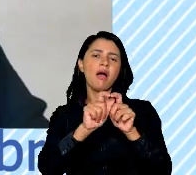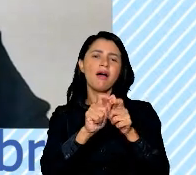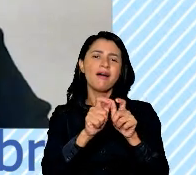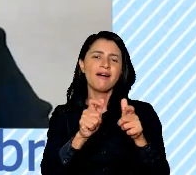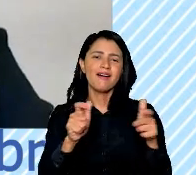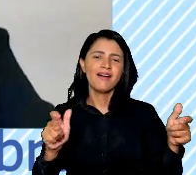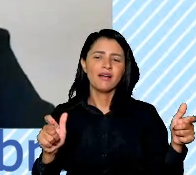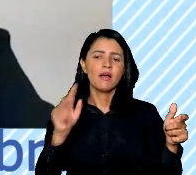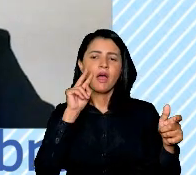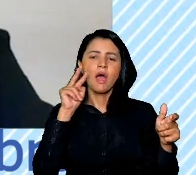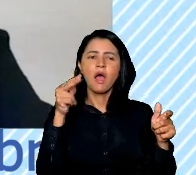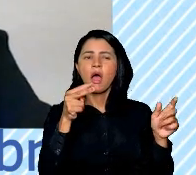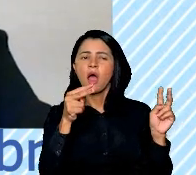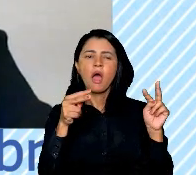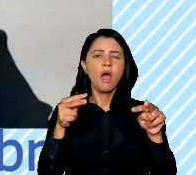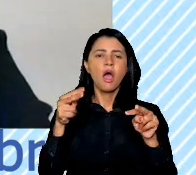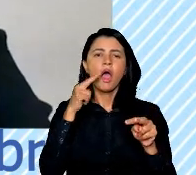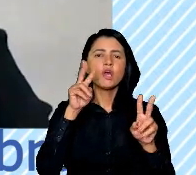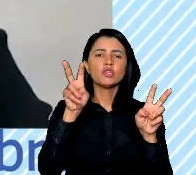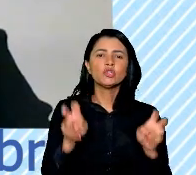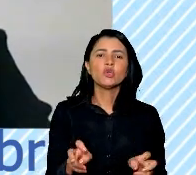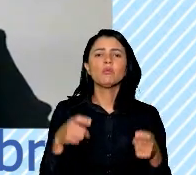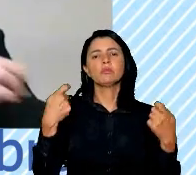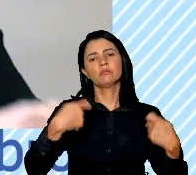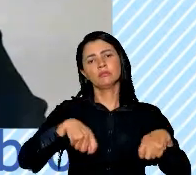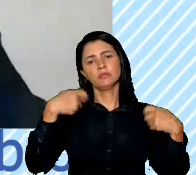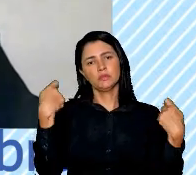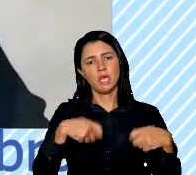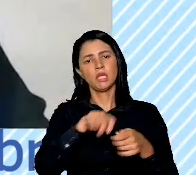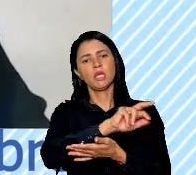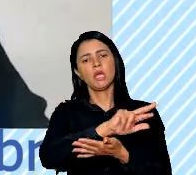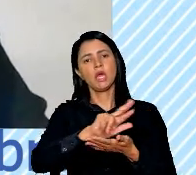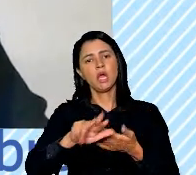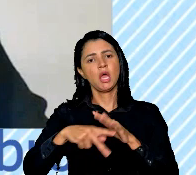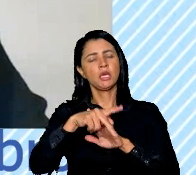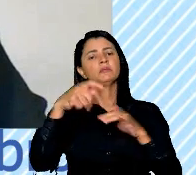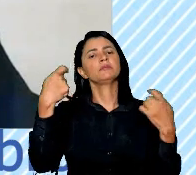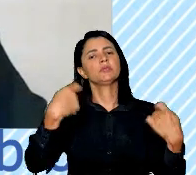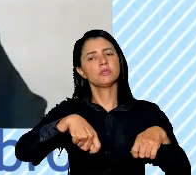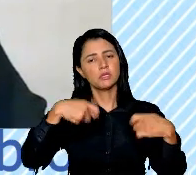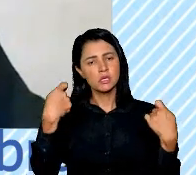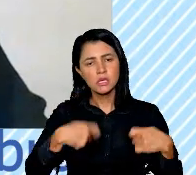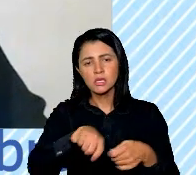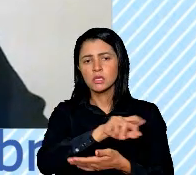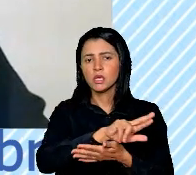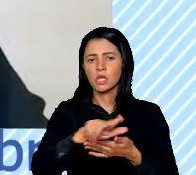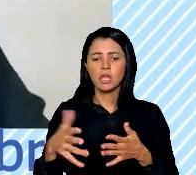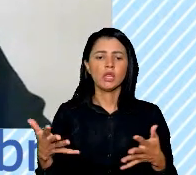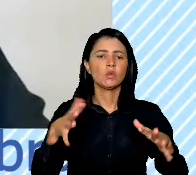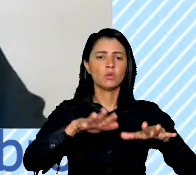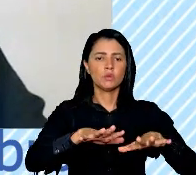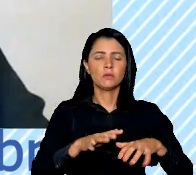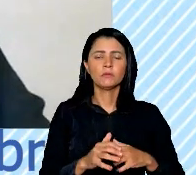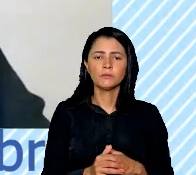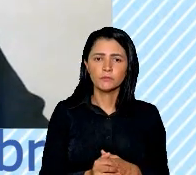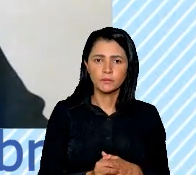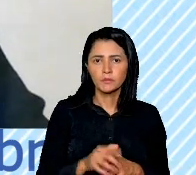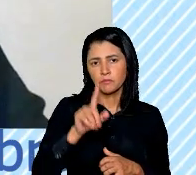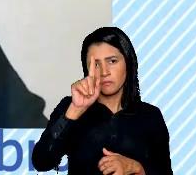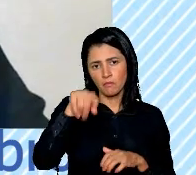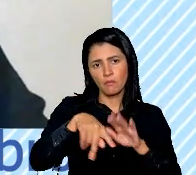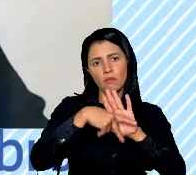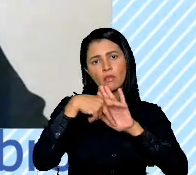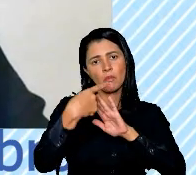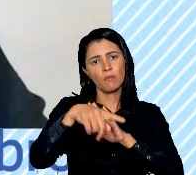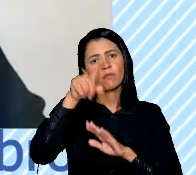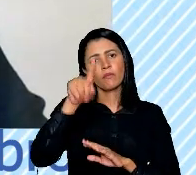nossa visão sobre a necessidade da diversidade, a necessidade da inclusão. Essa é uma agenda tão